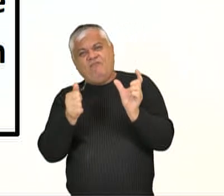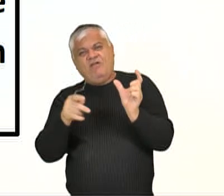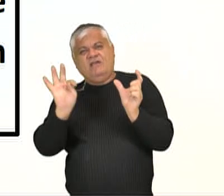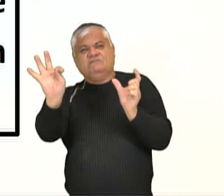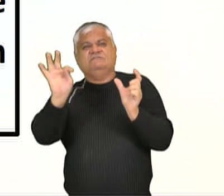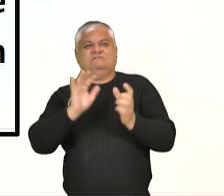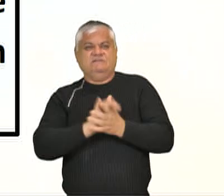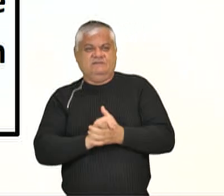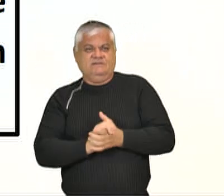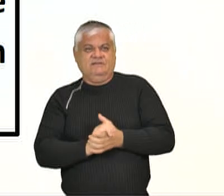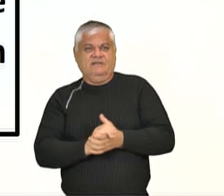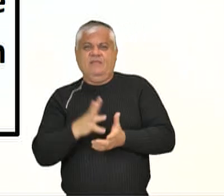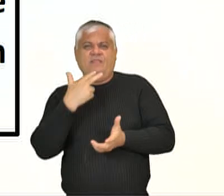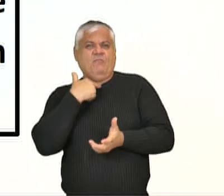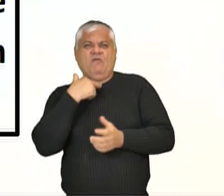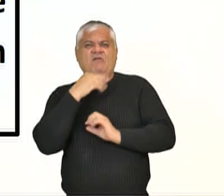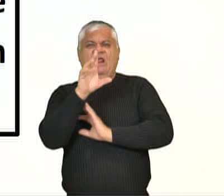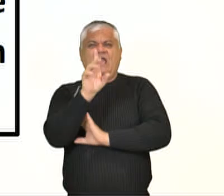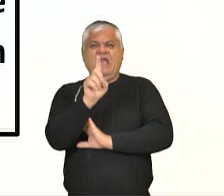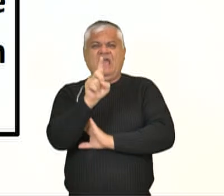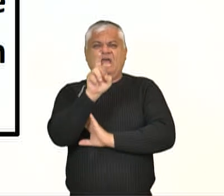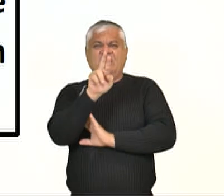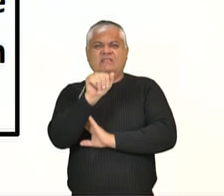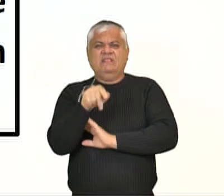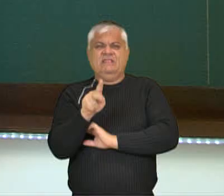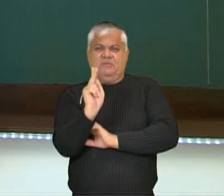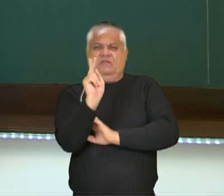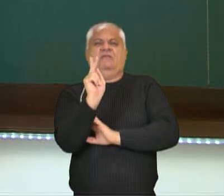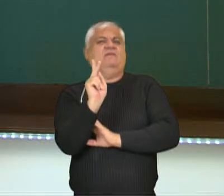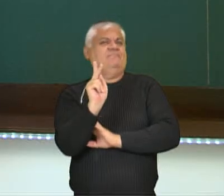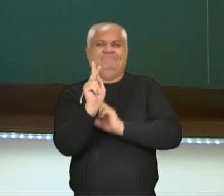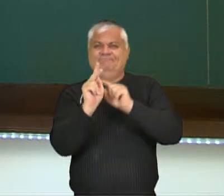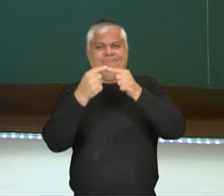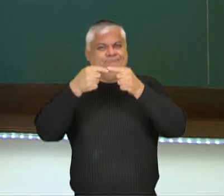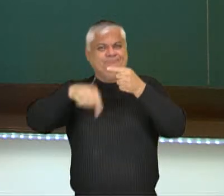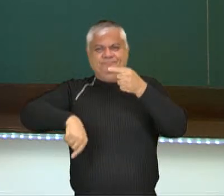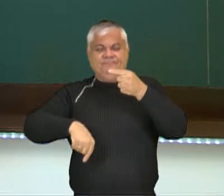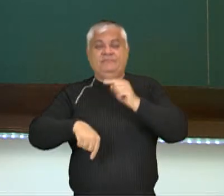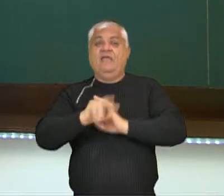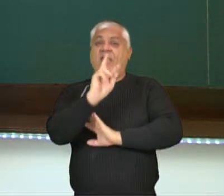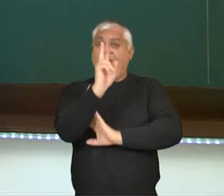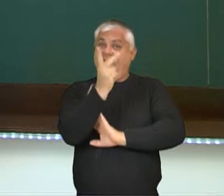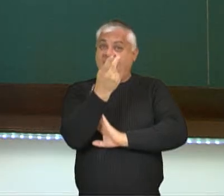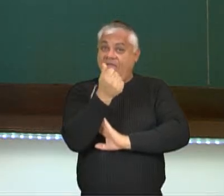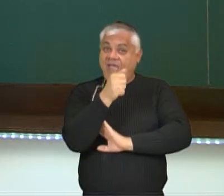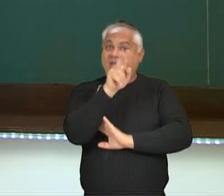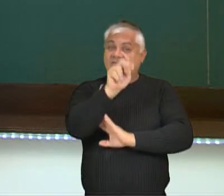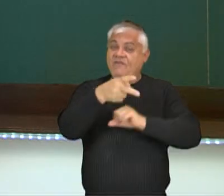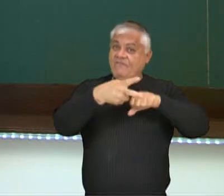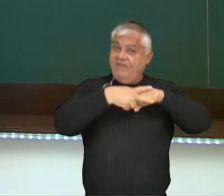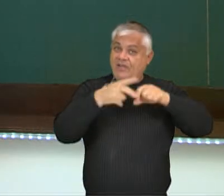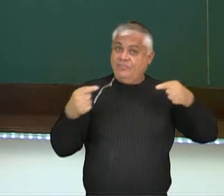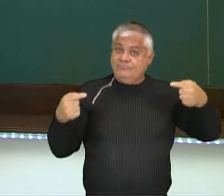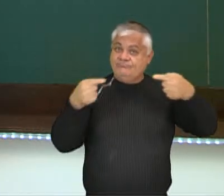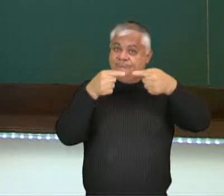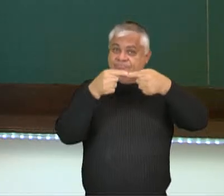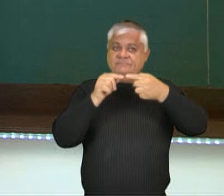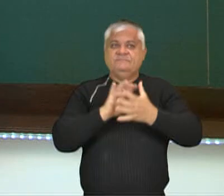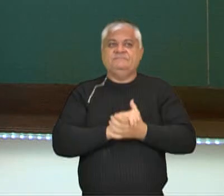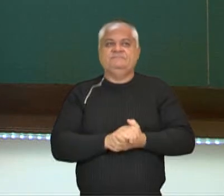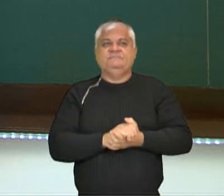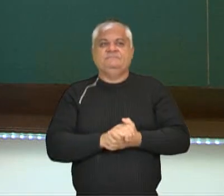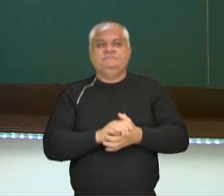drink breakfast, que não combina. Eu tenho que usar have, que é o verbo que vai combinar com breakfast. Make